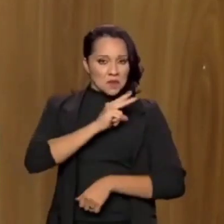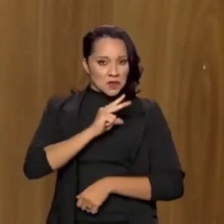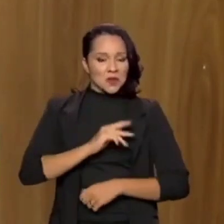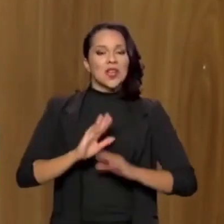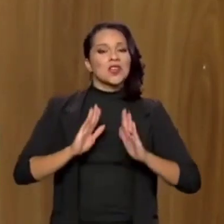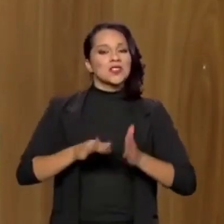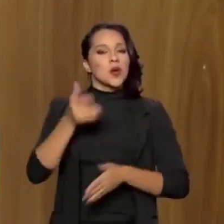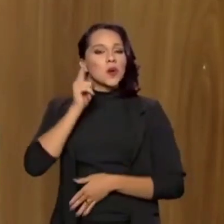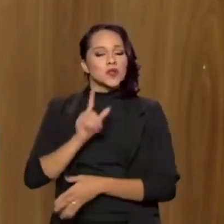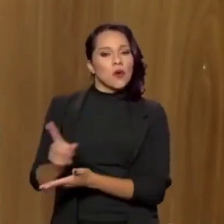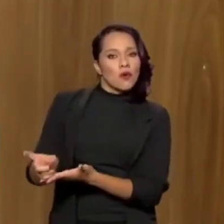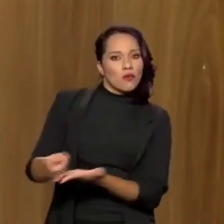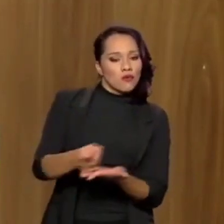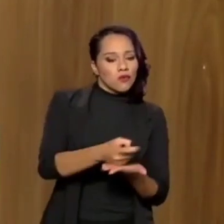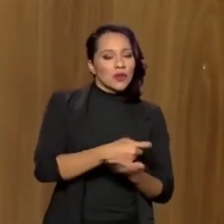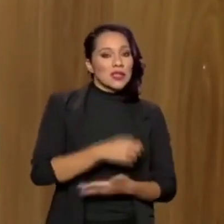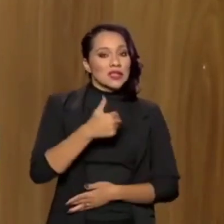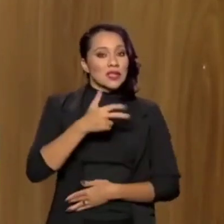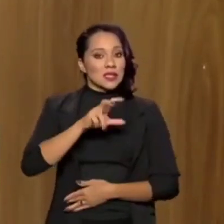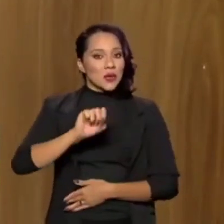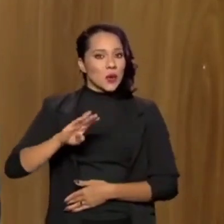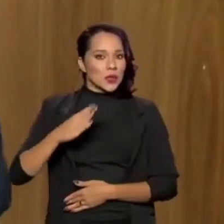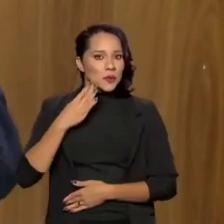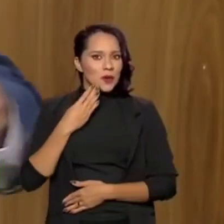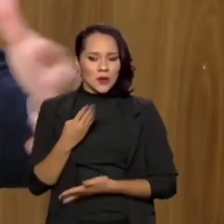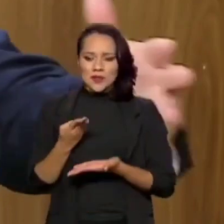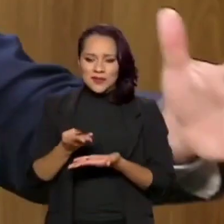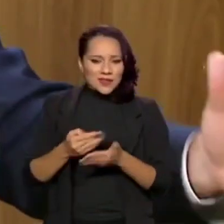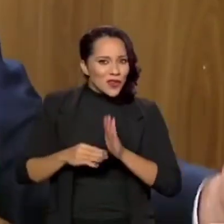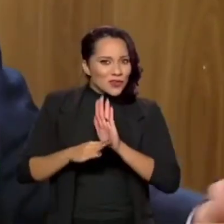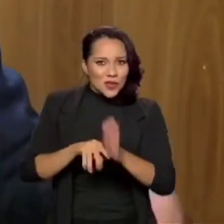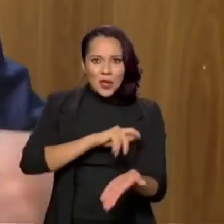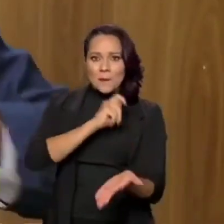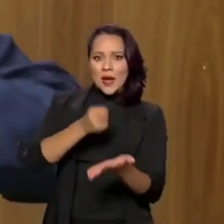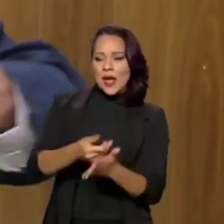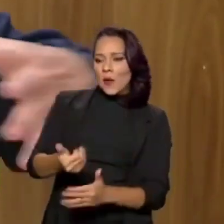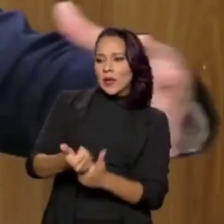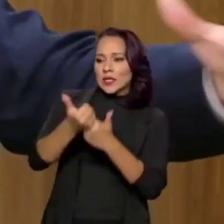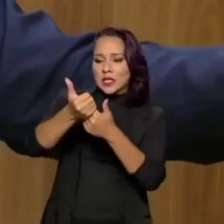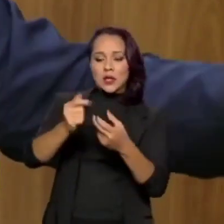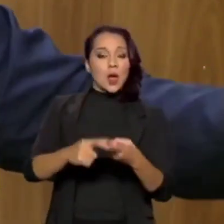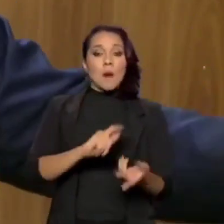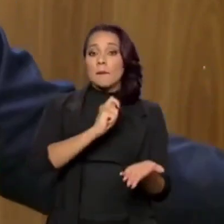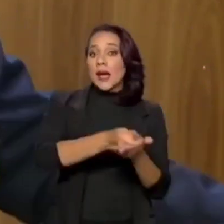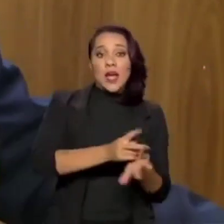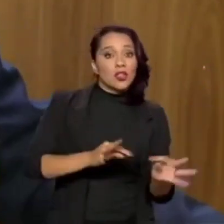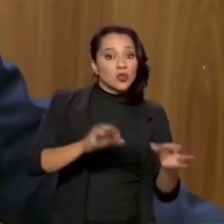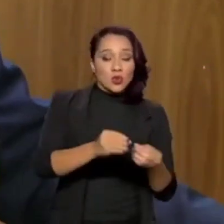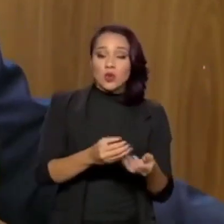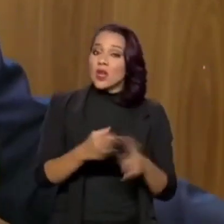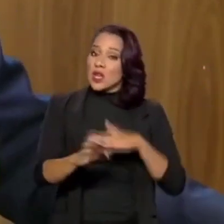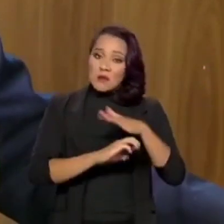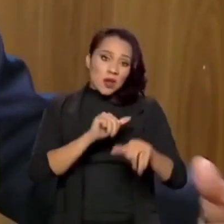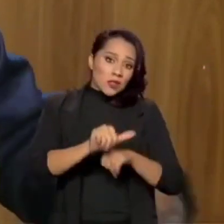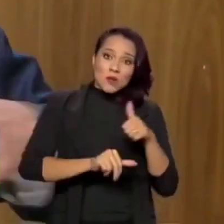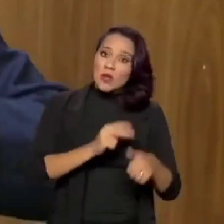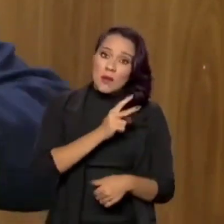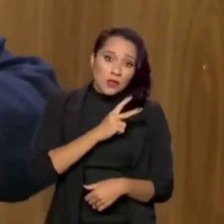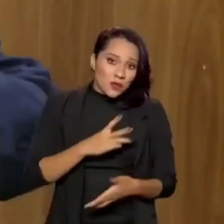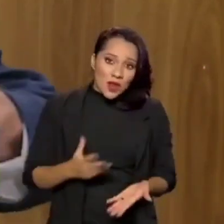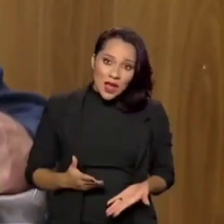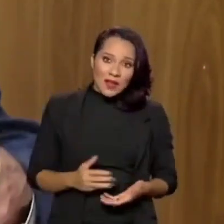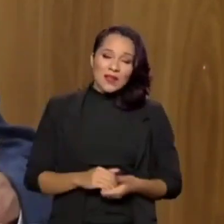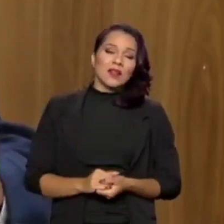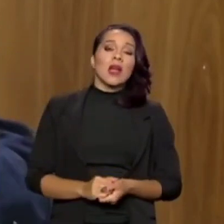já arrecadamos 150 bilhões, é isso que está ajudando a pagar o auxílio, a pagar tudo isso que nós estamos fazendo. E